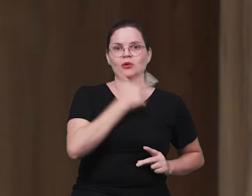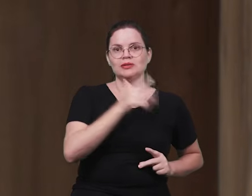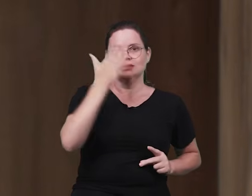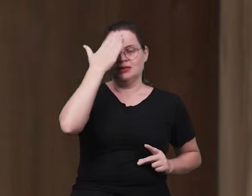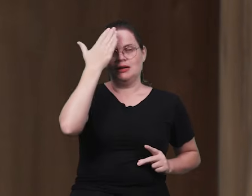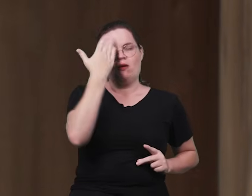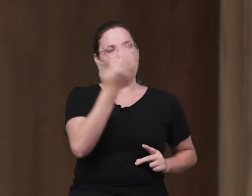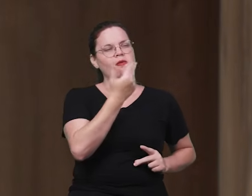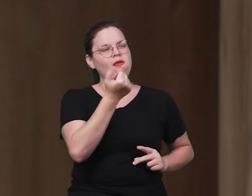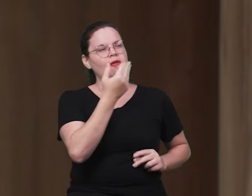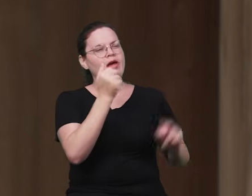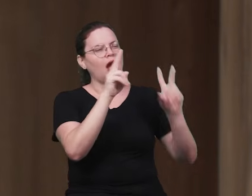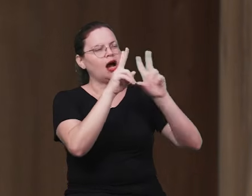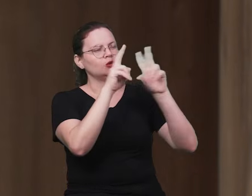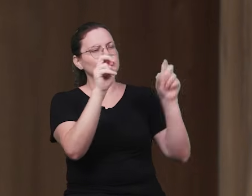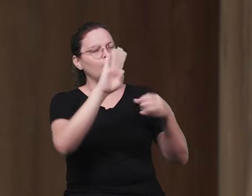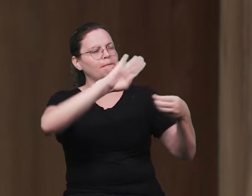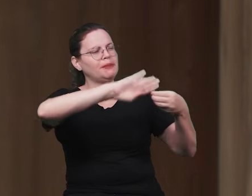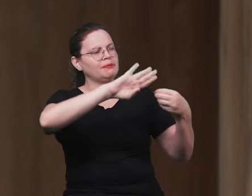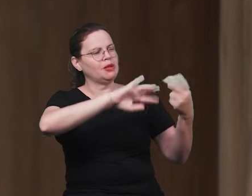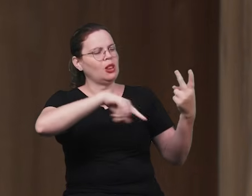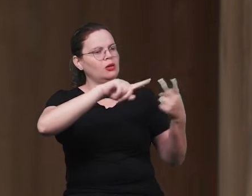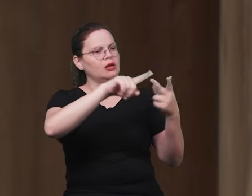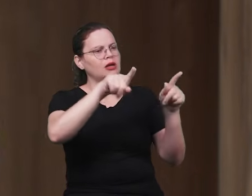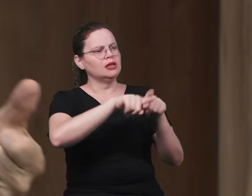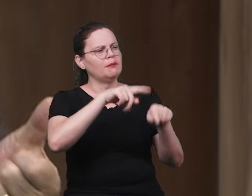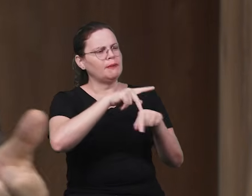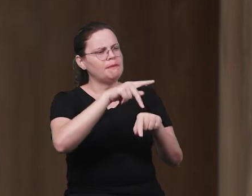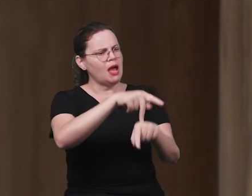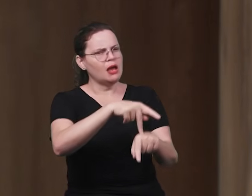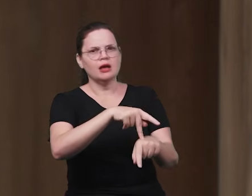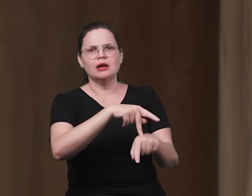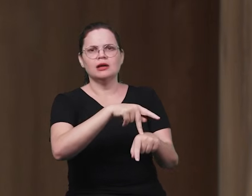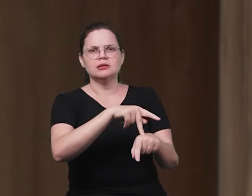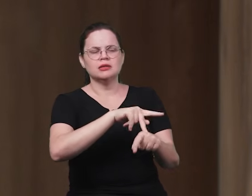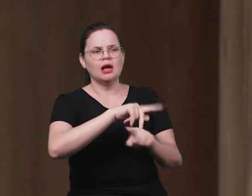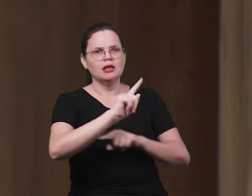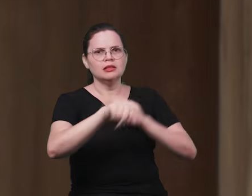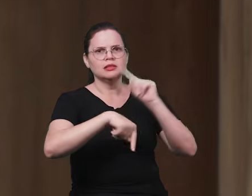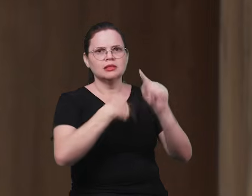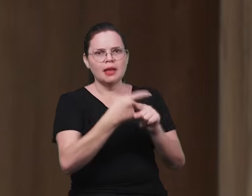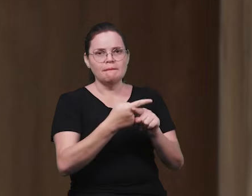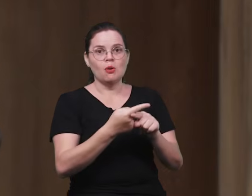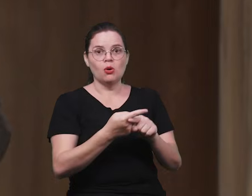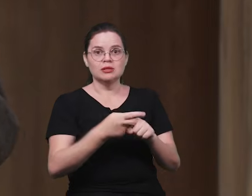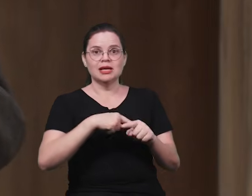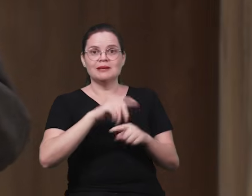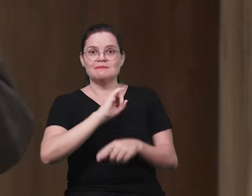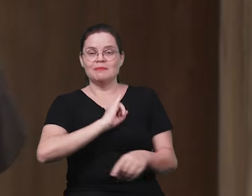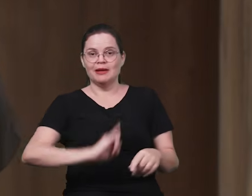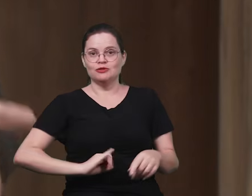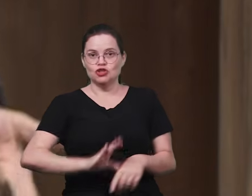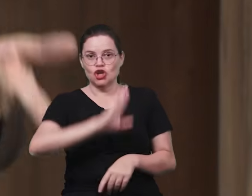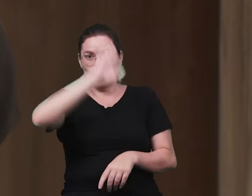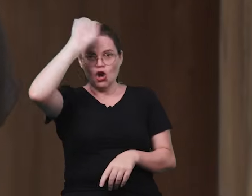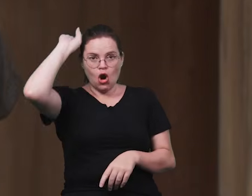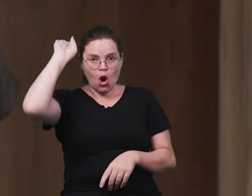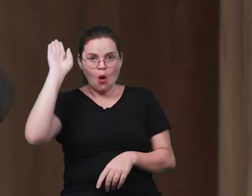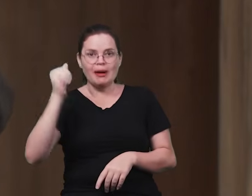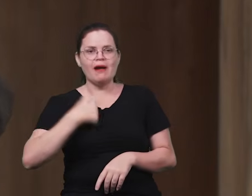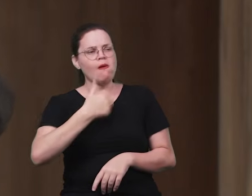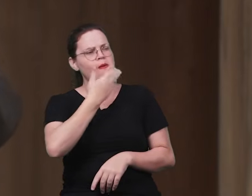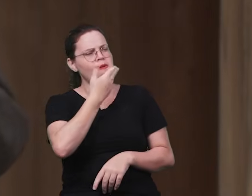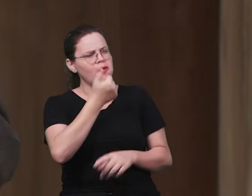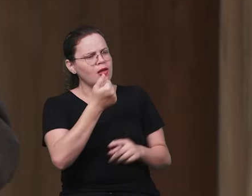babilônica e a herança medo-persa. Quando entra o romano, além dos dois, ele